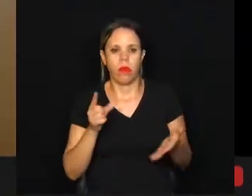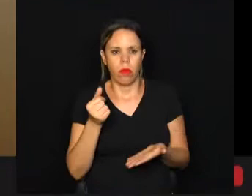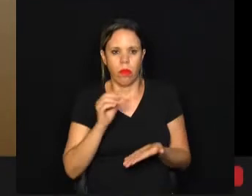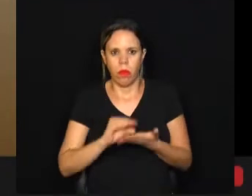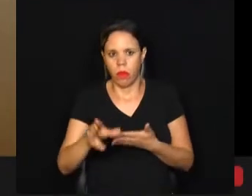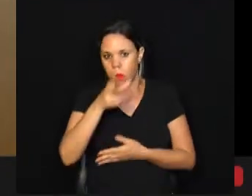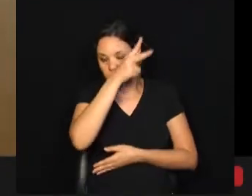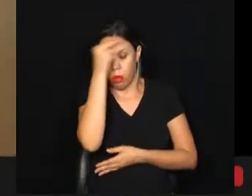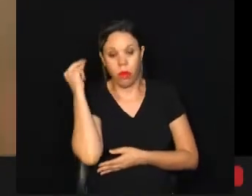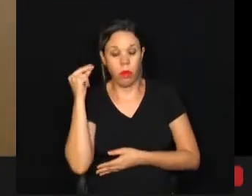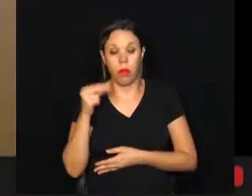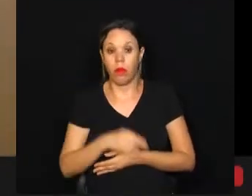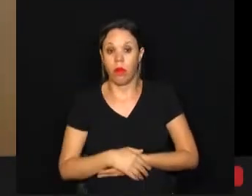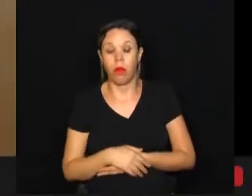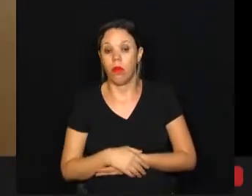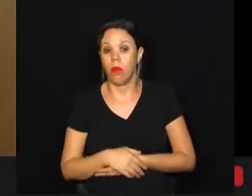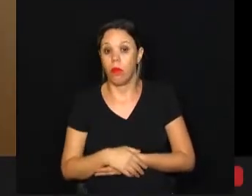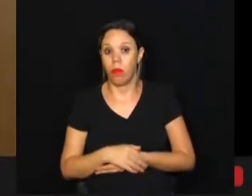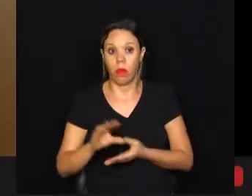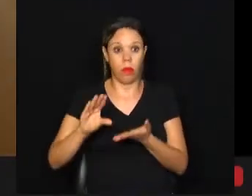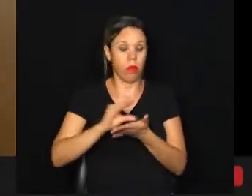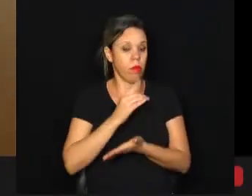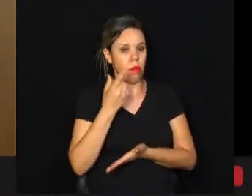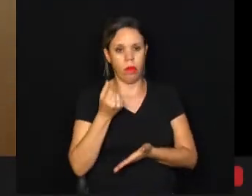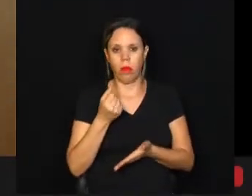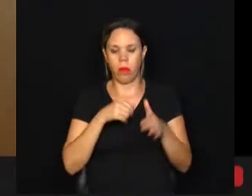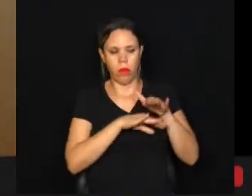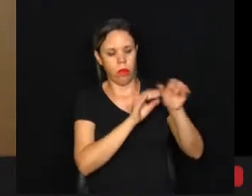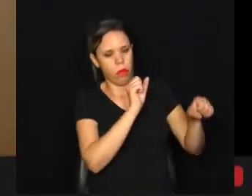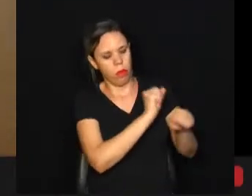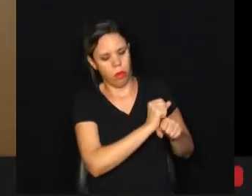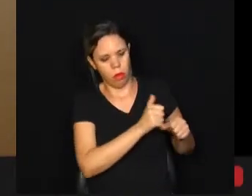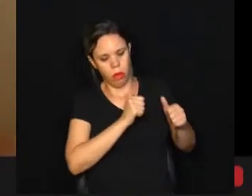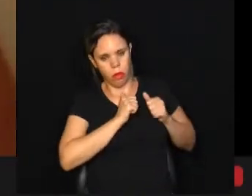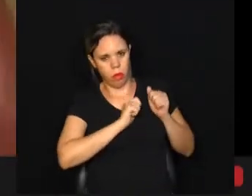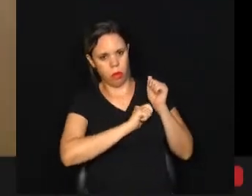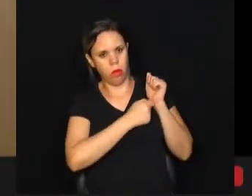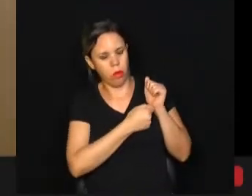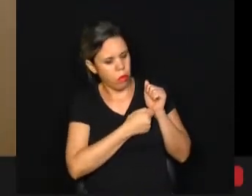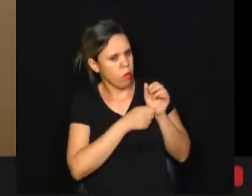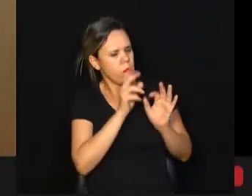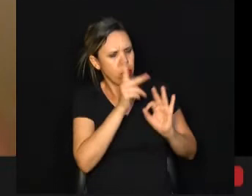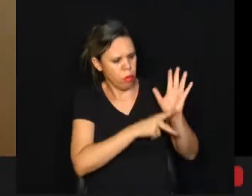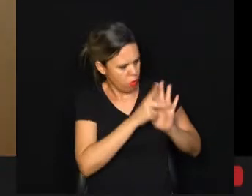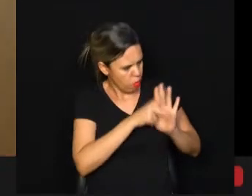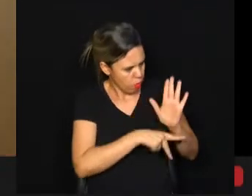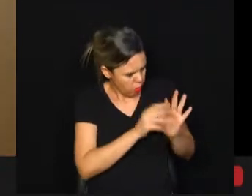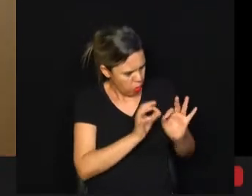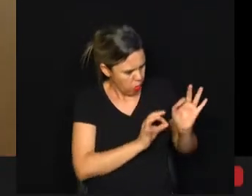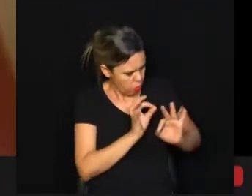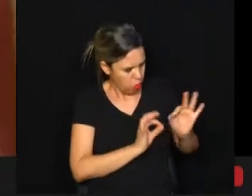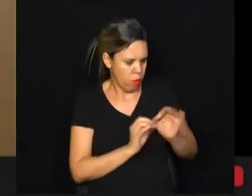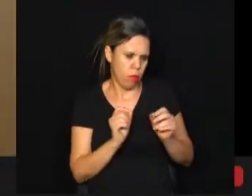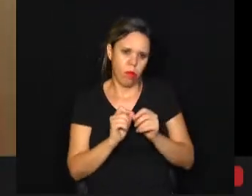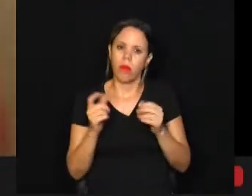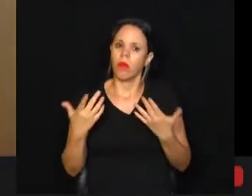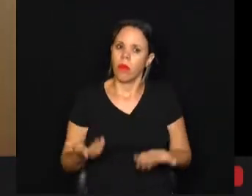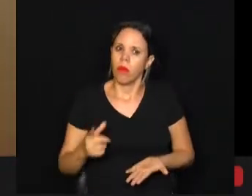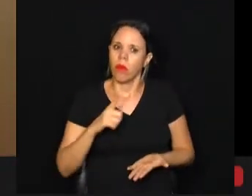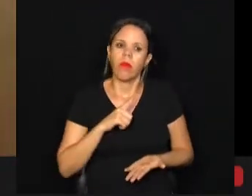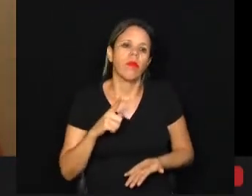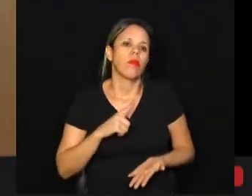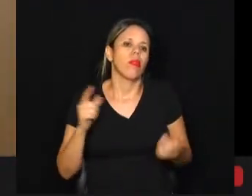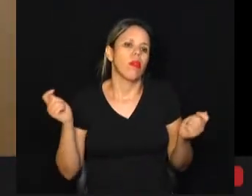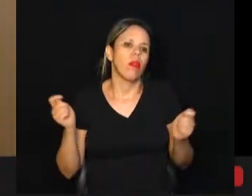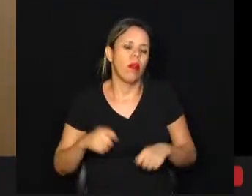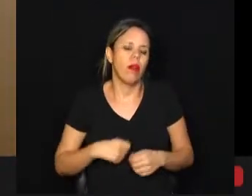público. Porque quem recebe o recurso não fica com ele, para si. Faz projetos. E esses projetos têm a possibilidade